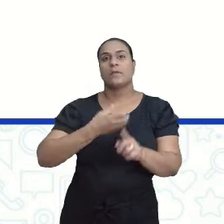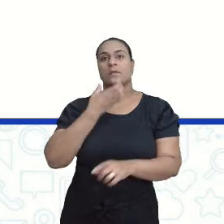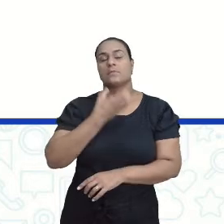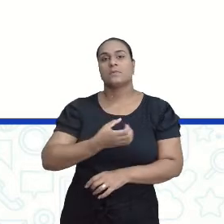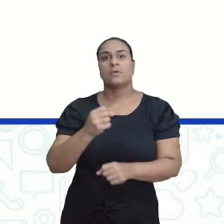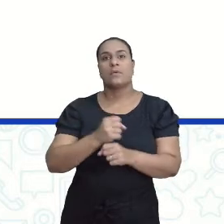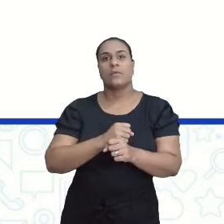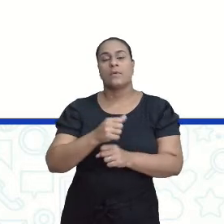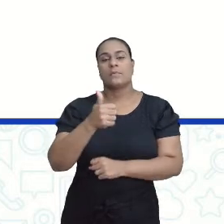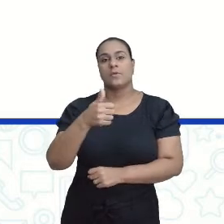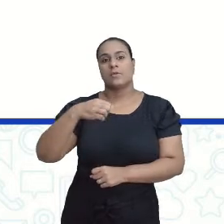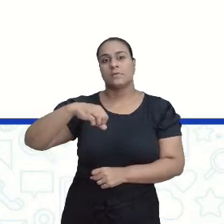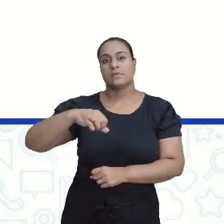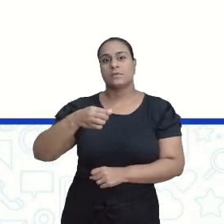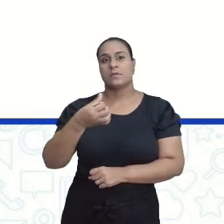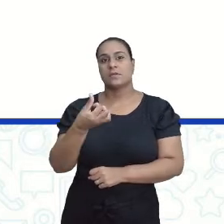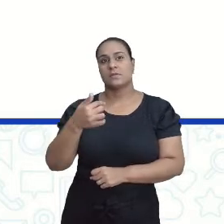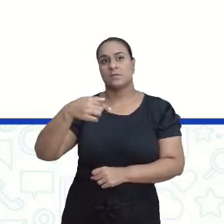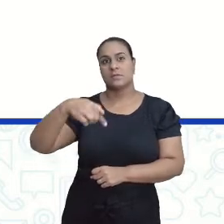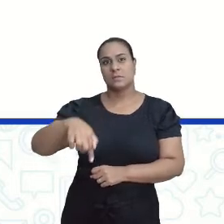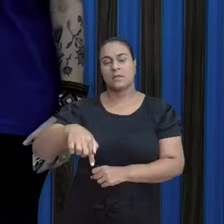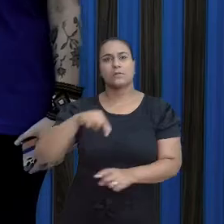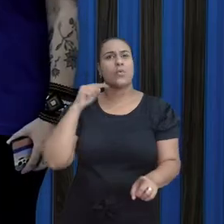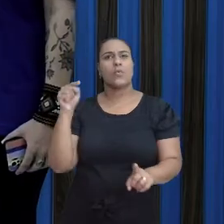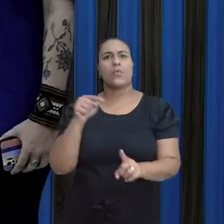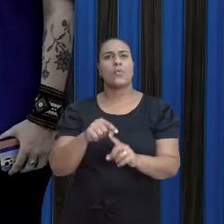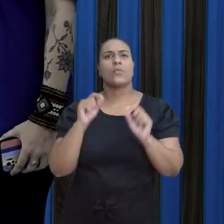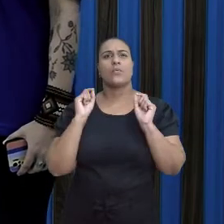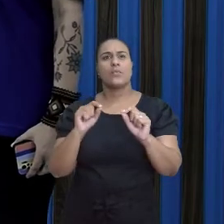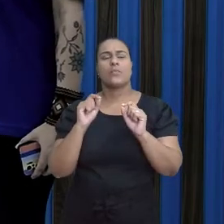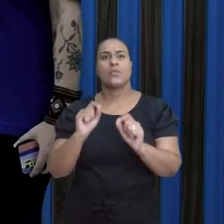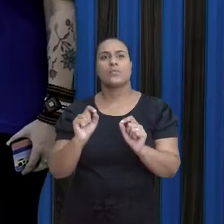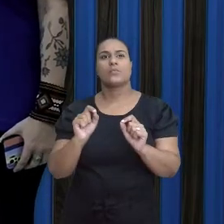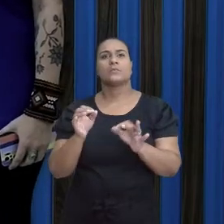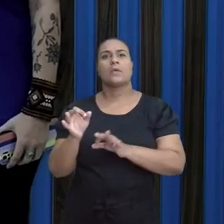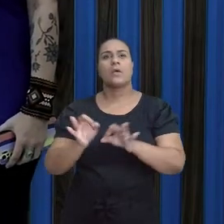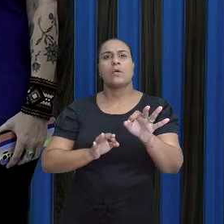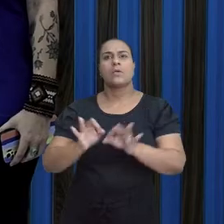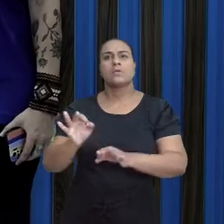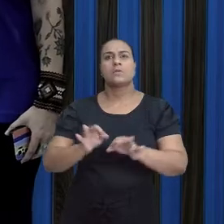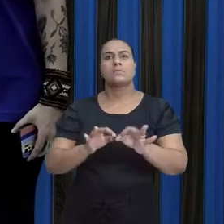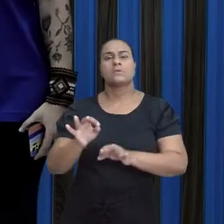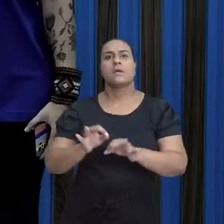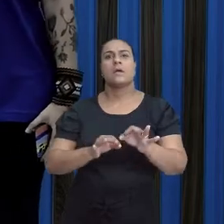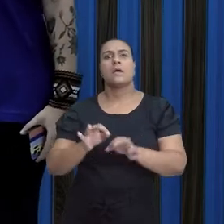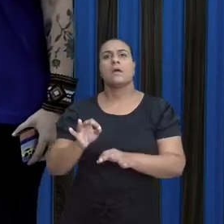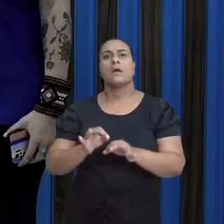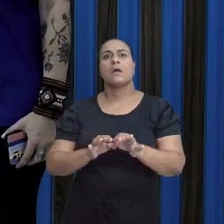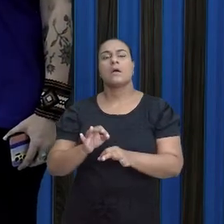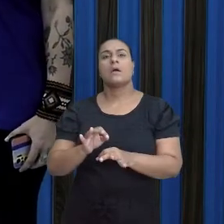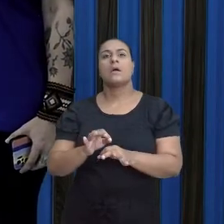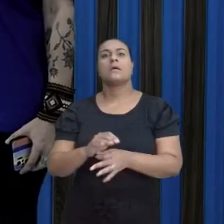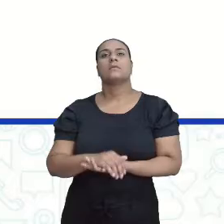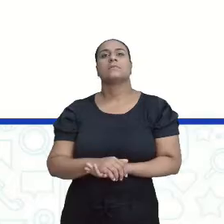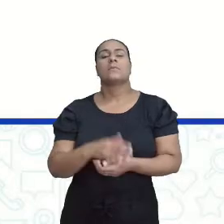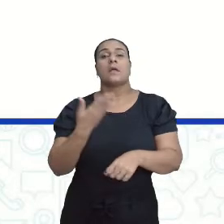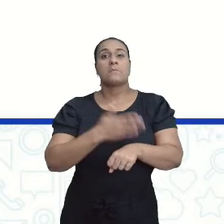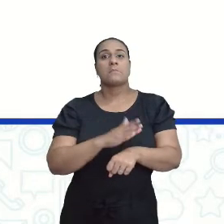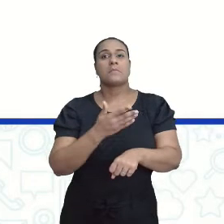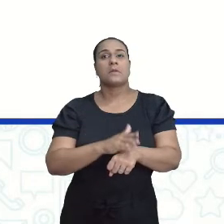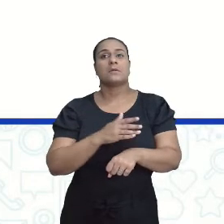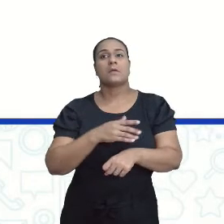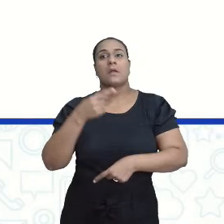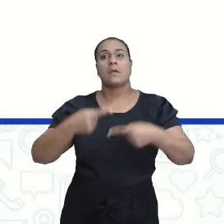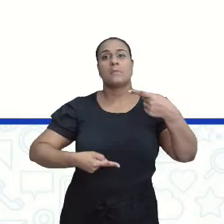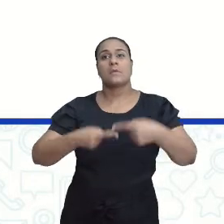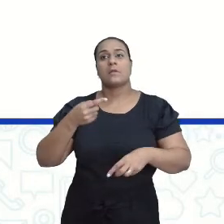A função, né, qual é a finalidade desse órgão? É coordenar e executar as políticas indigenistas